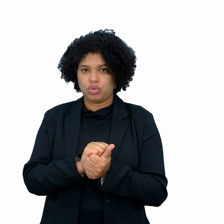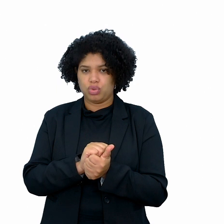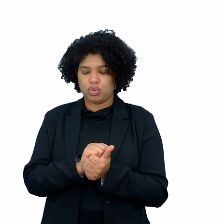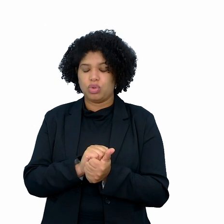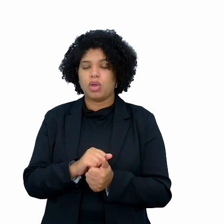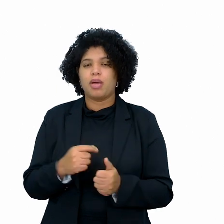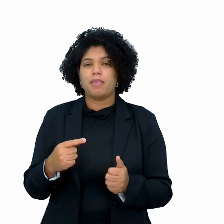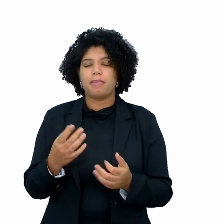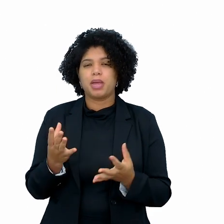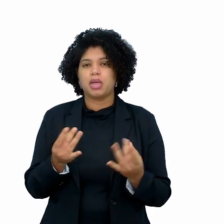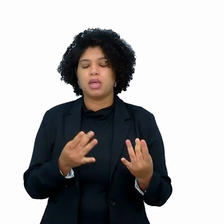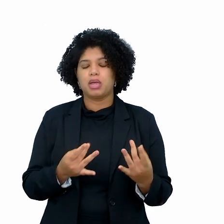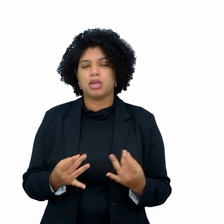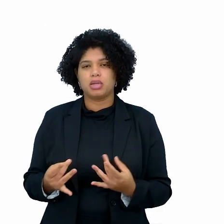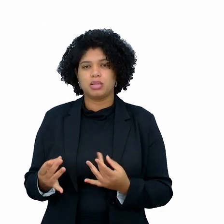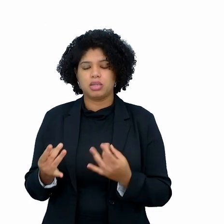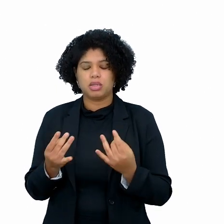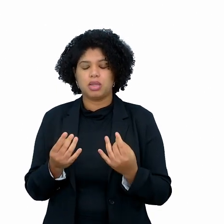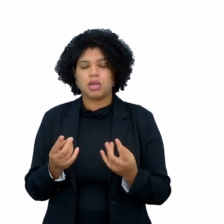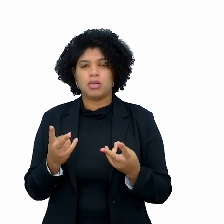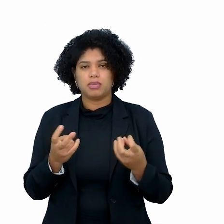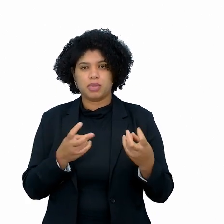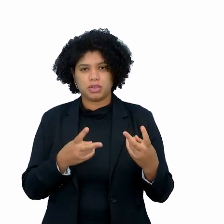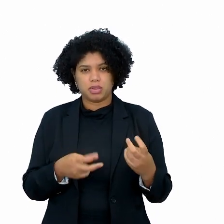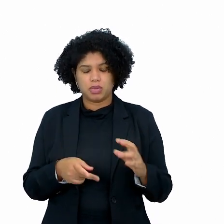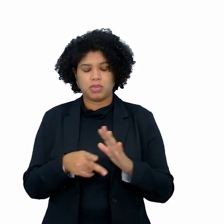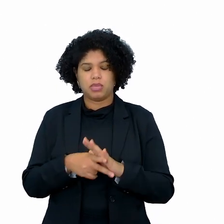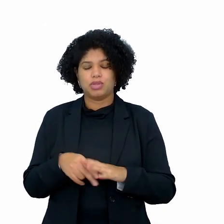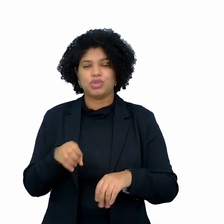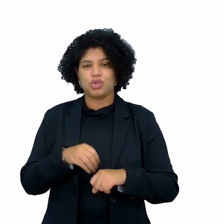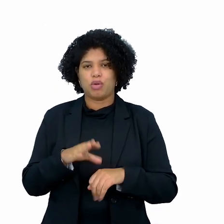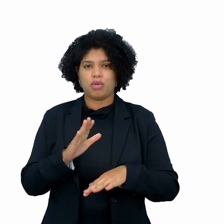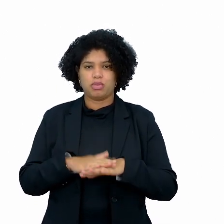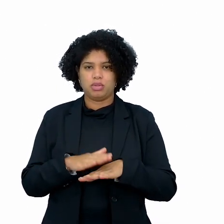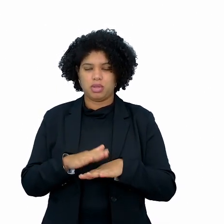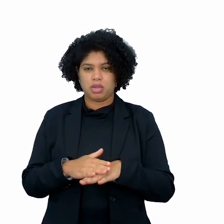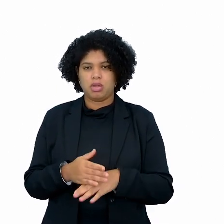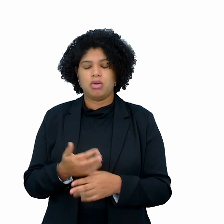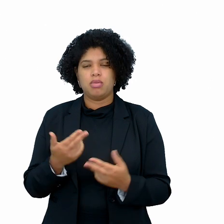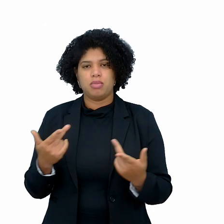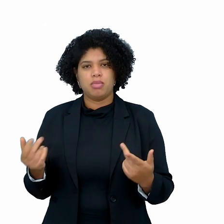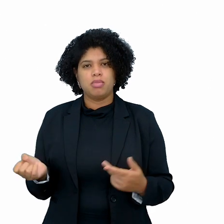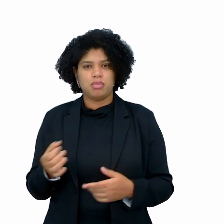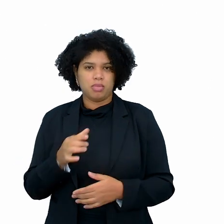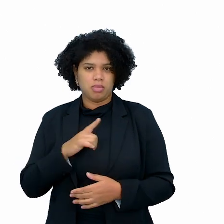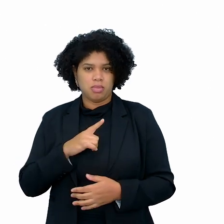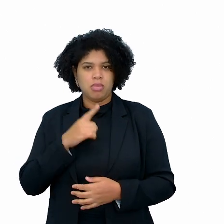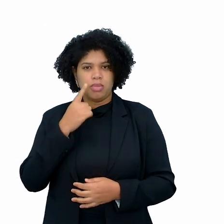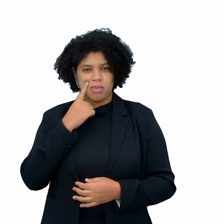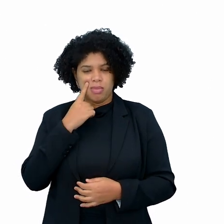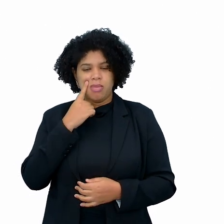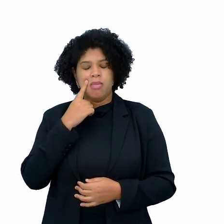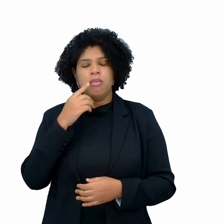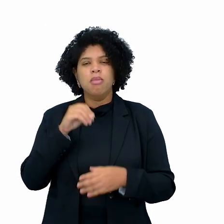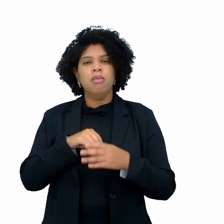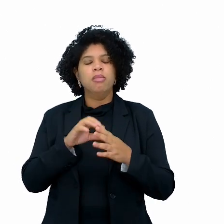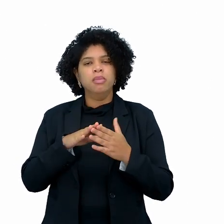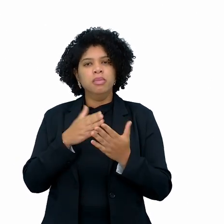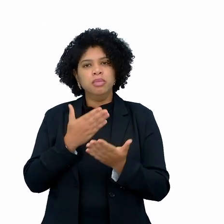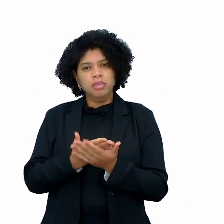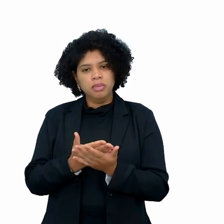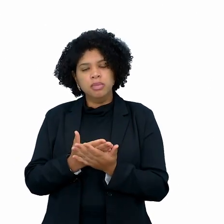primeiras percepções e experiências, buscando direcionamento para as novas ações. Então, dialoguem na escola de